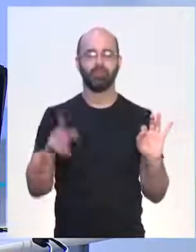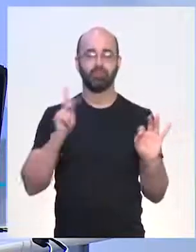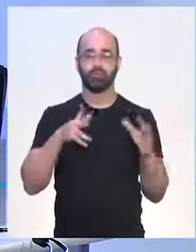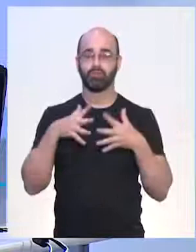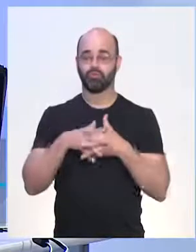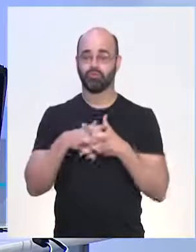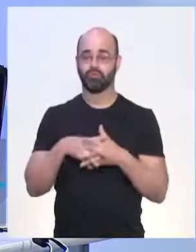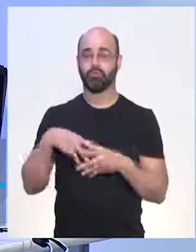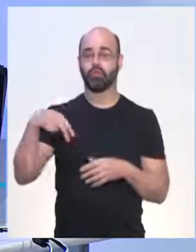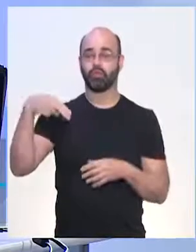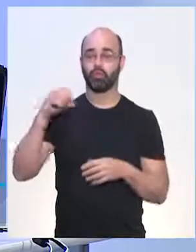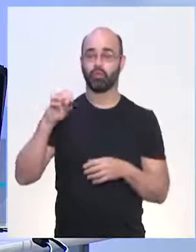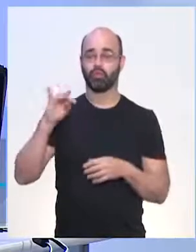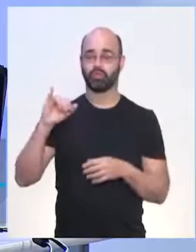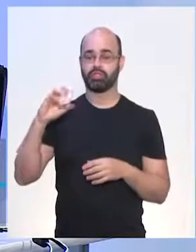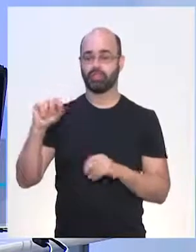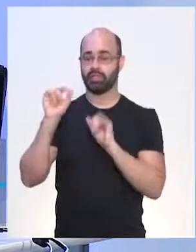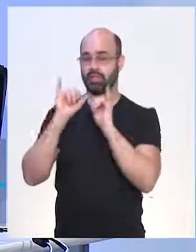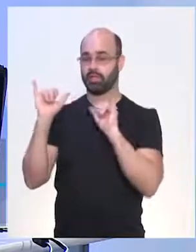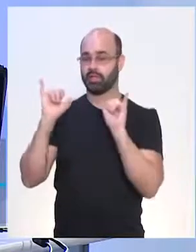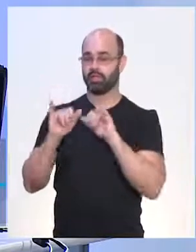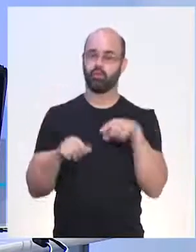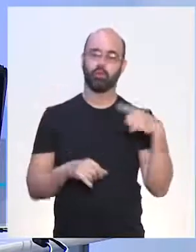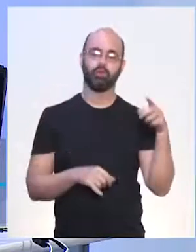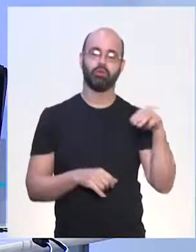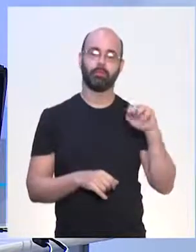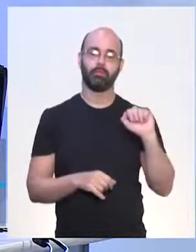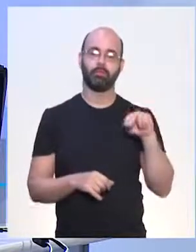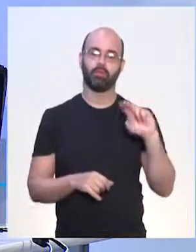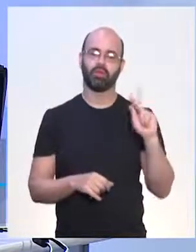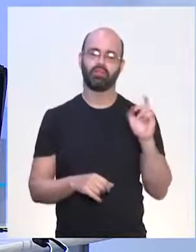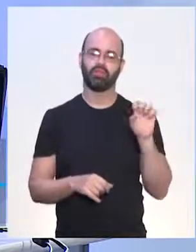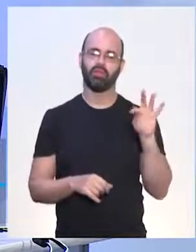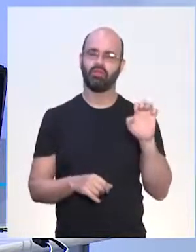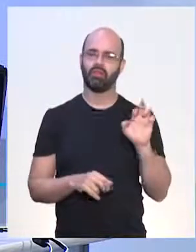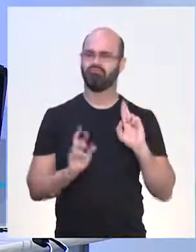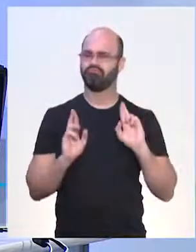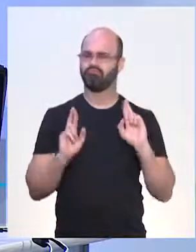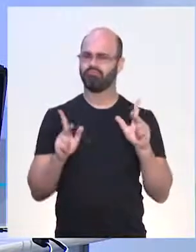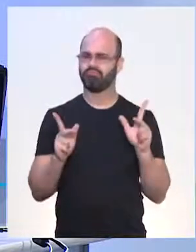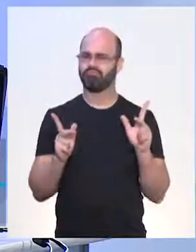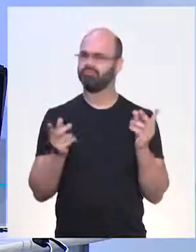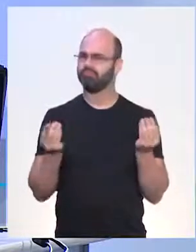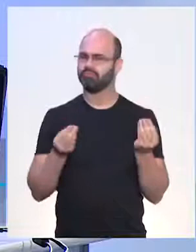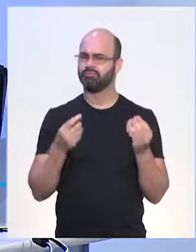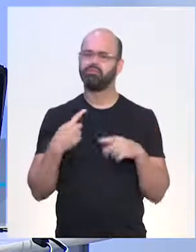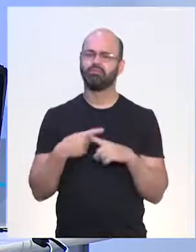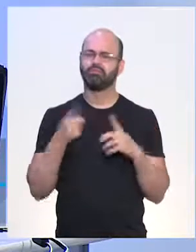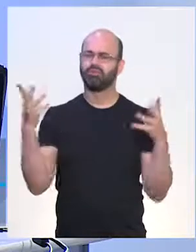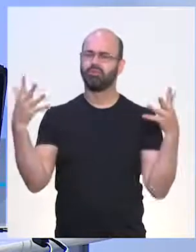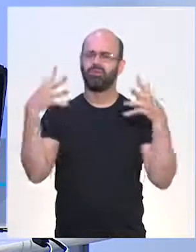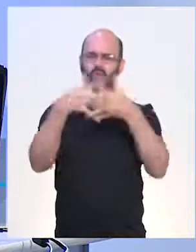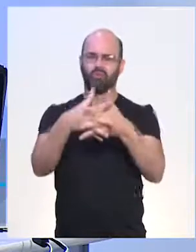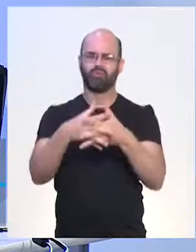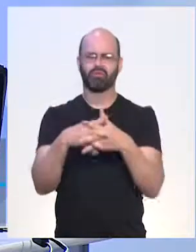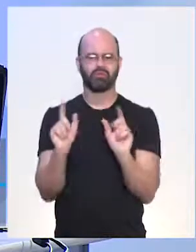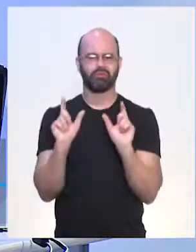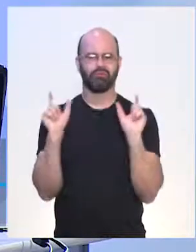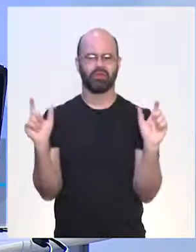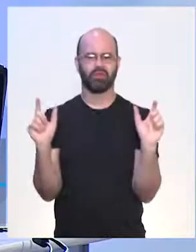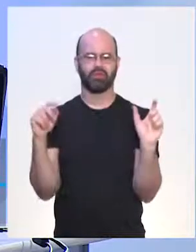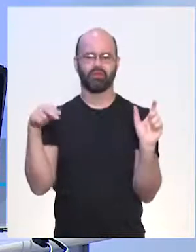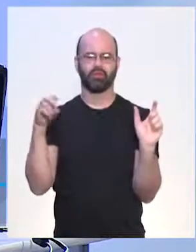notícia com manchete. Ele disse que o vídeo foi muito esclarecedor. Tem essa questão deles confundirem a notícia com a